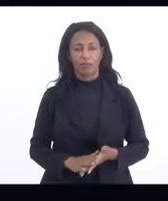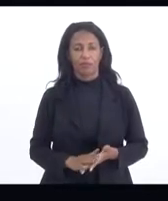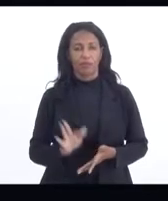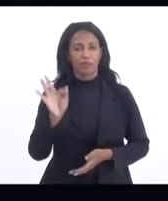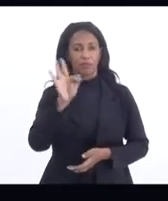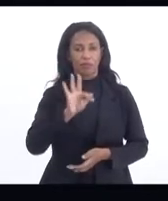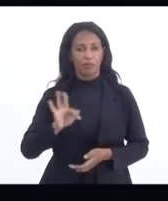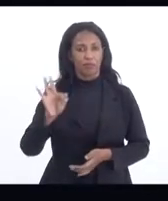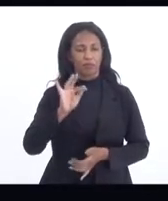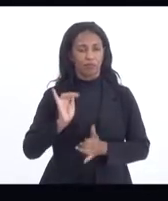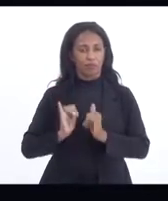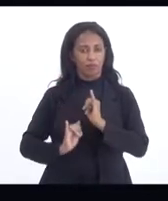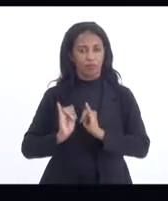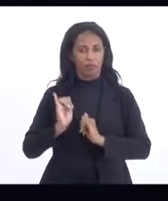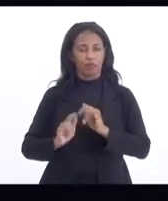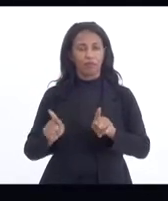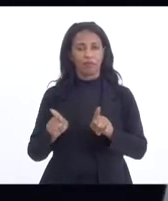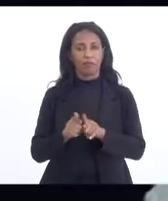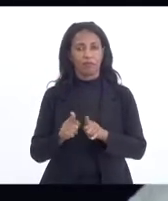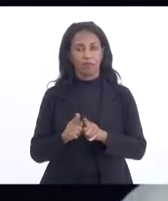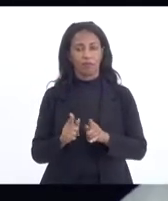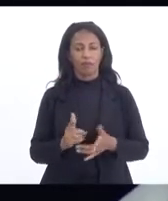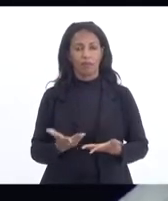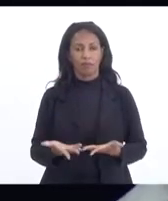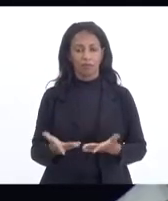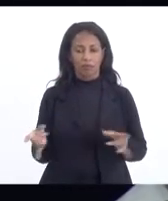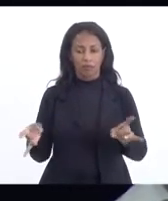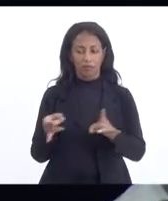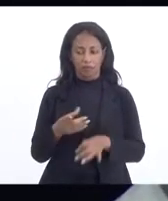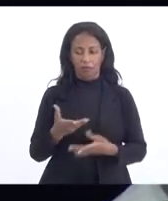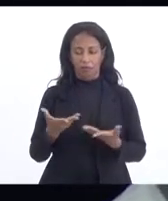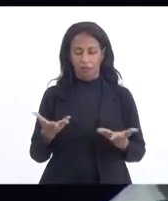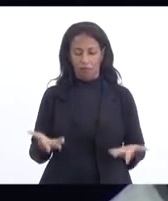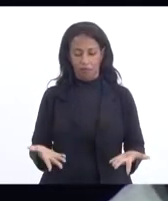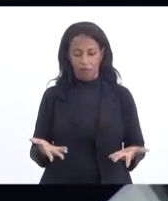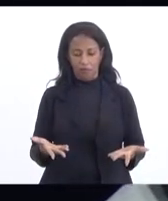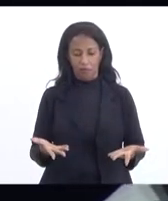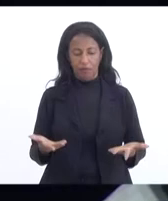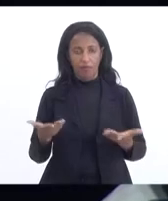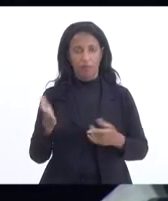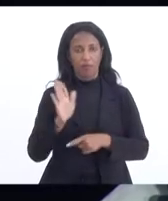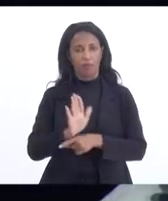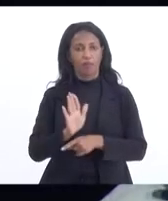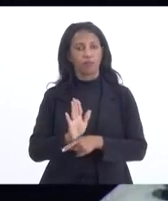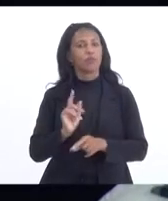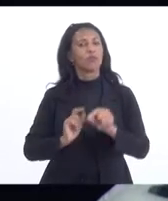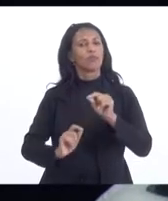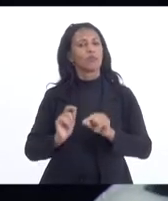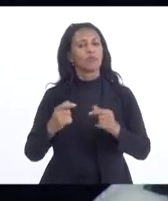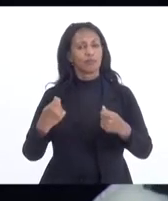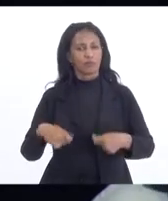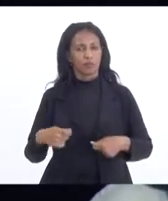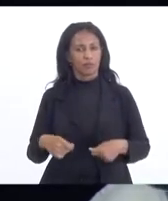Federação das Indústrias também está à disposição para ajudar no que for